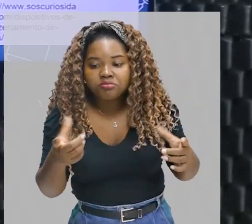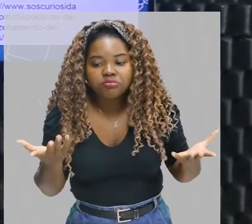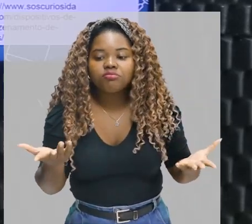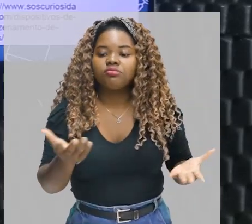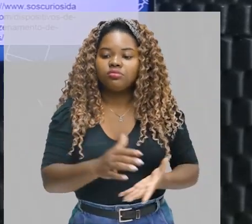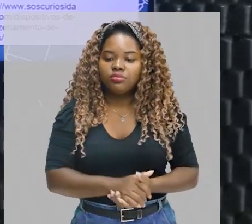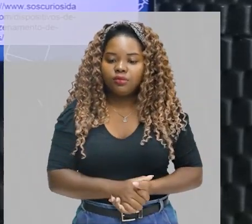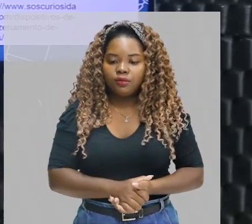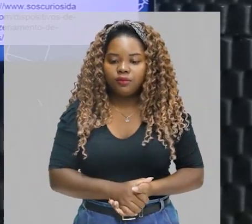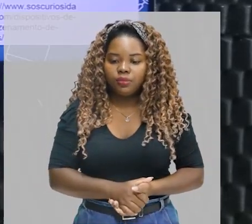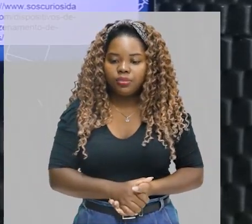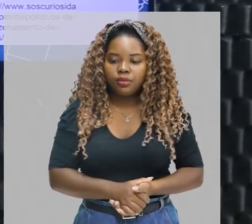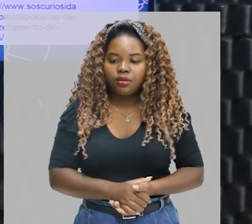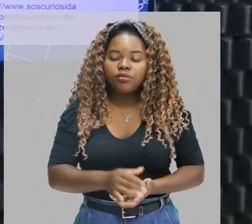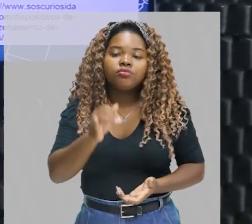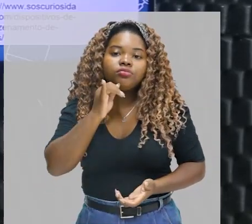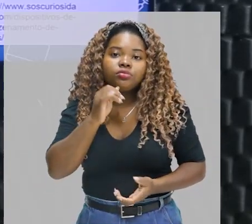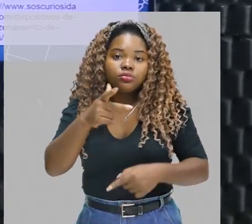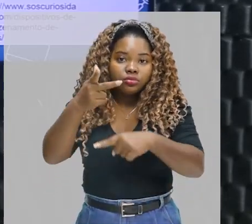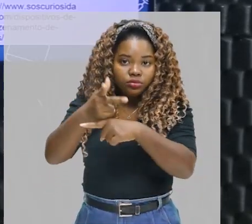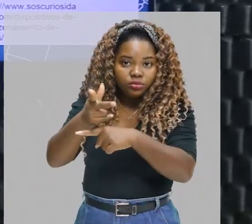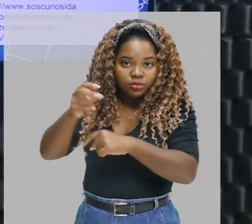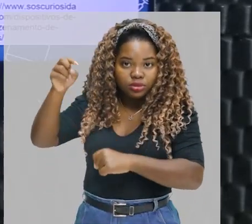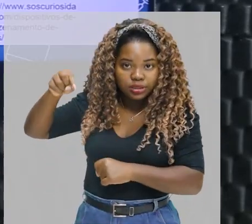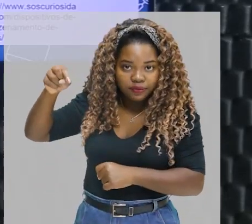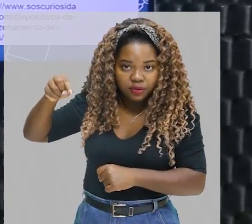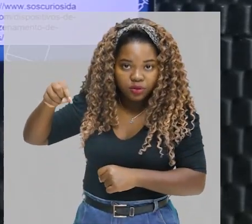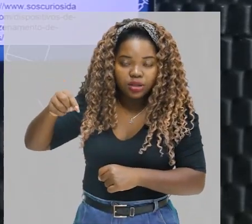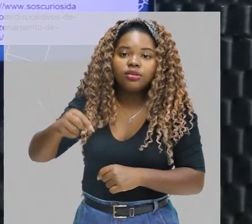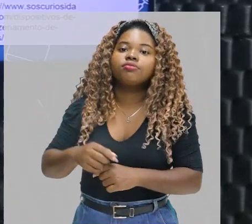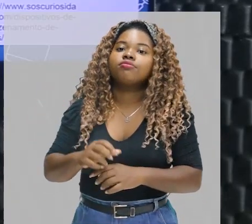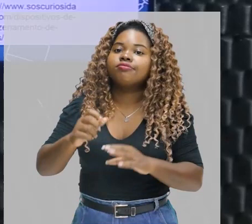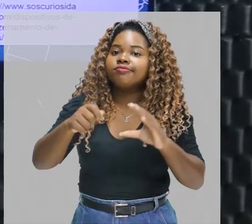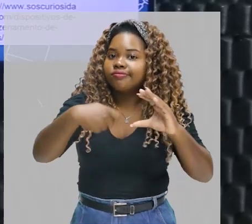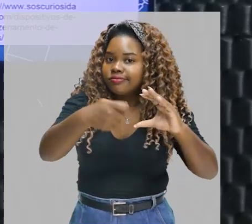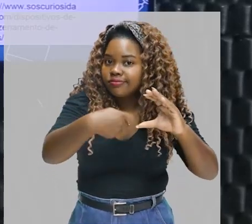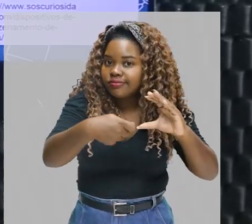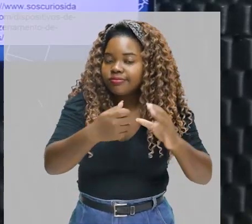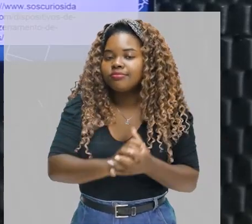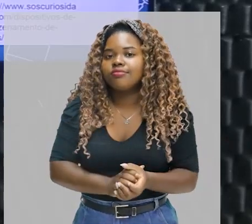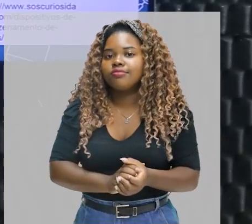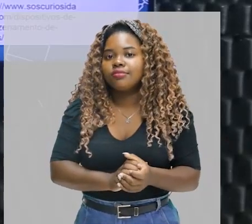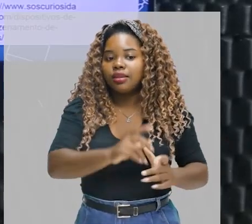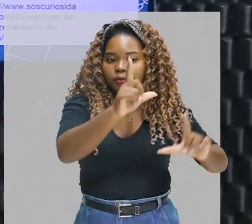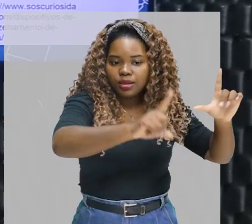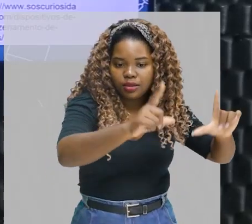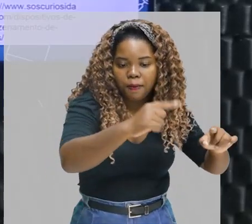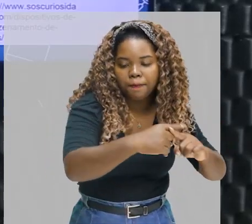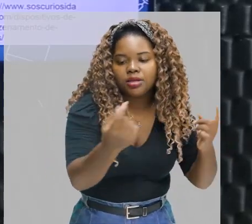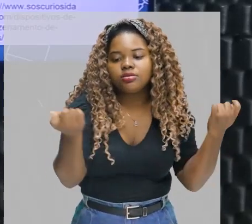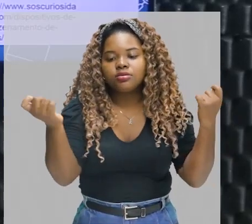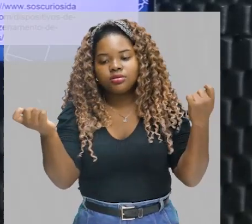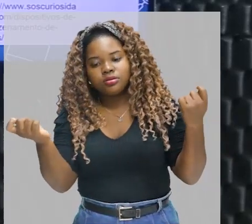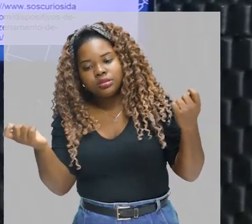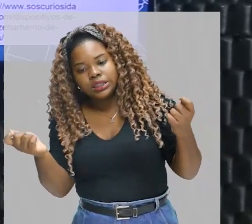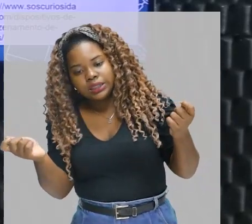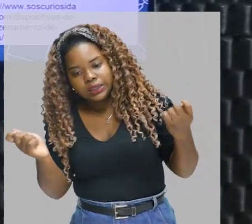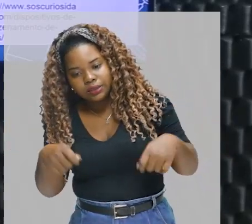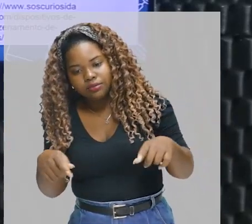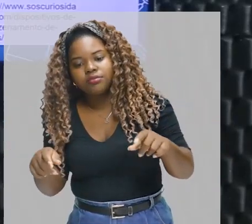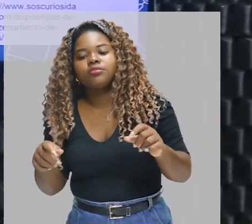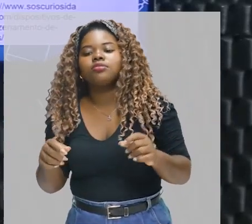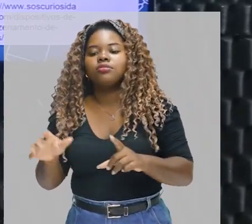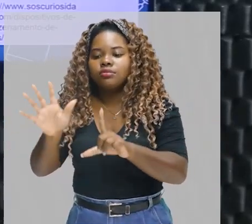Então, por exemplo, esse vídeo, né, essa videoaula, ela é transmitida pela TV, mas ela também está